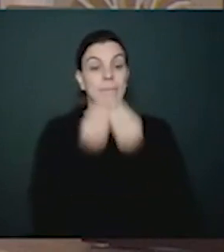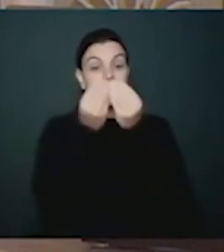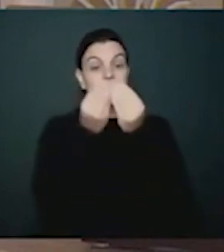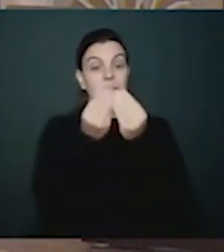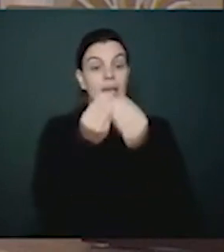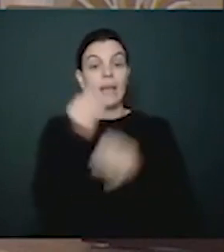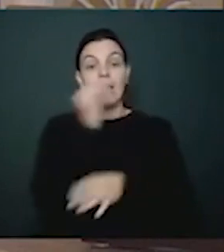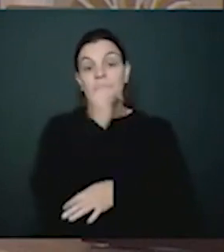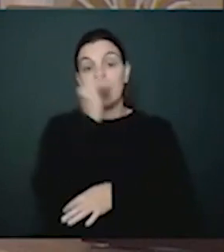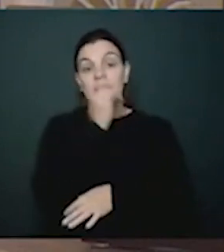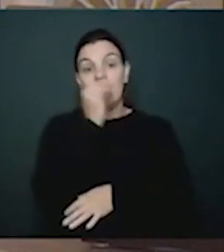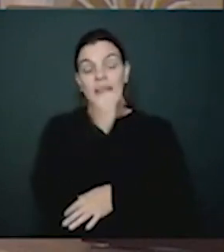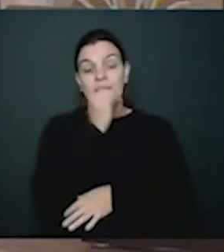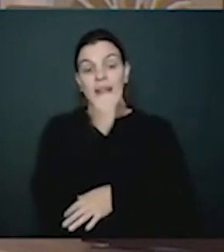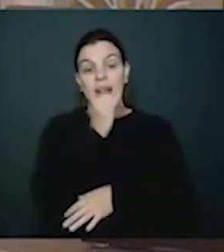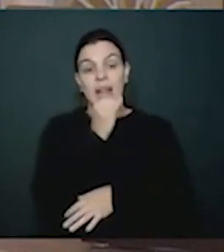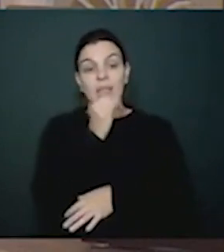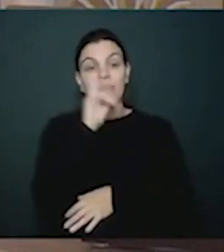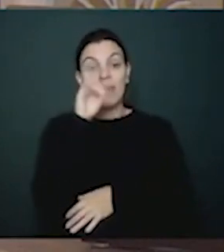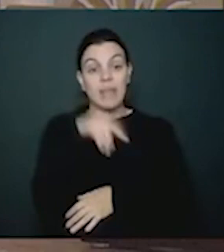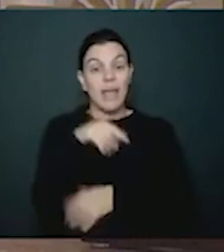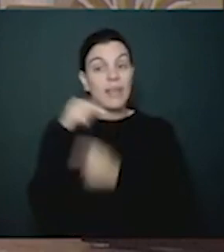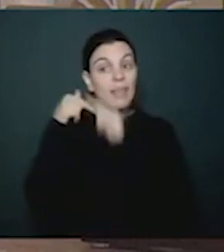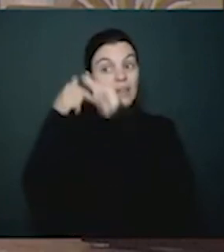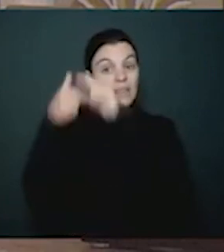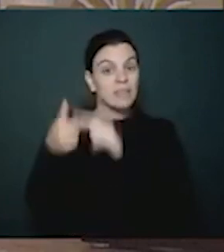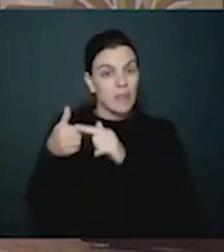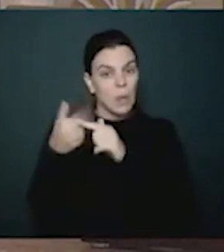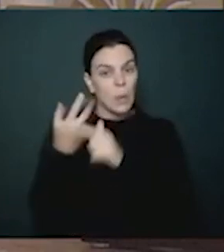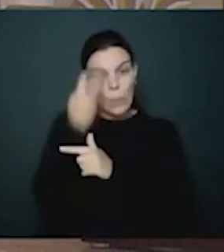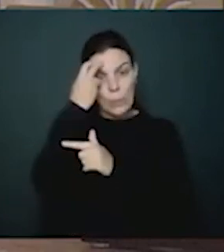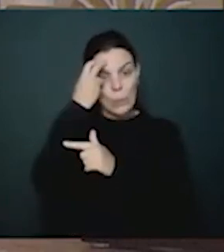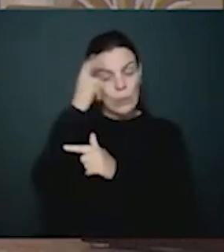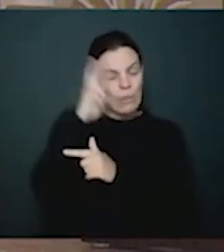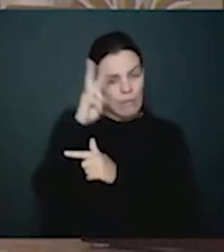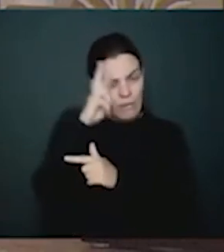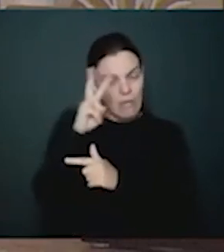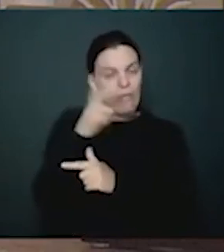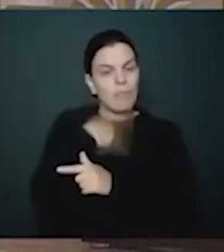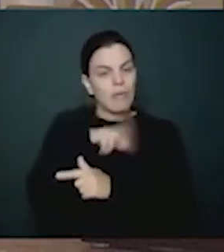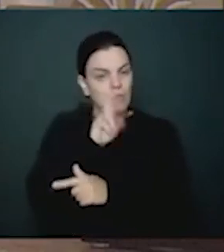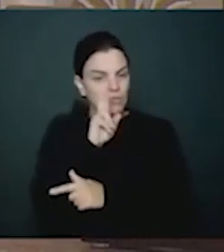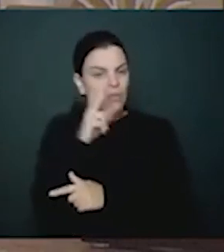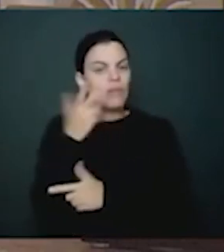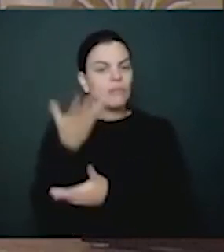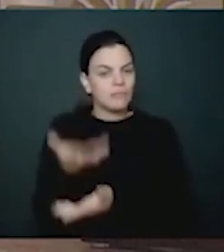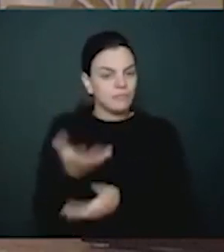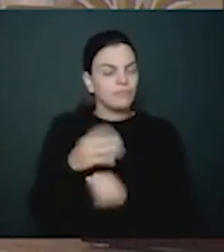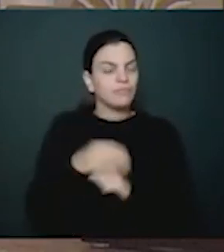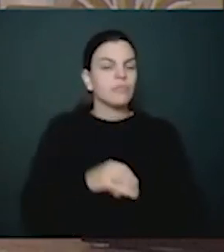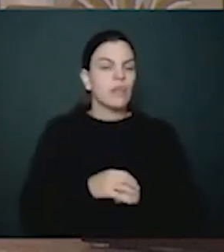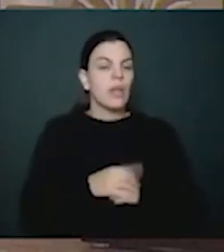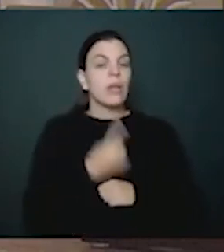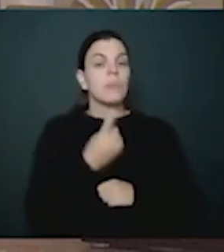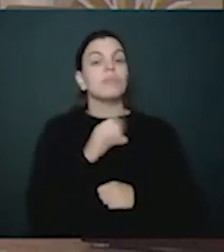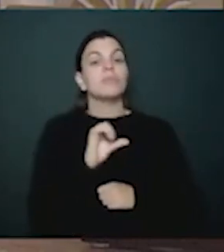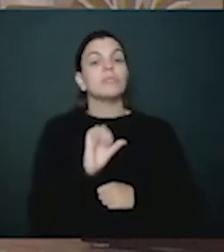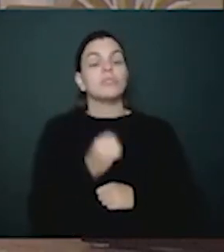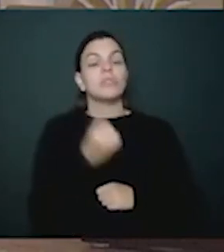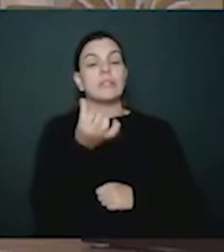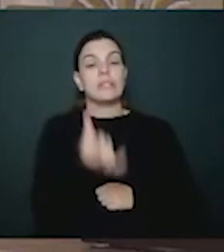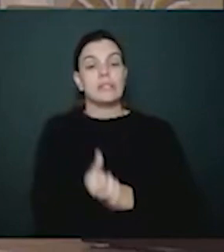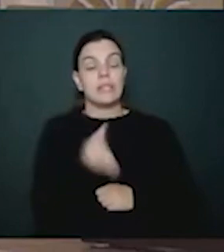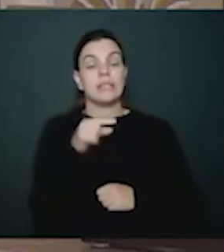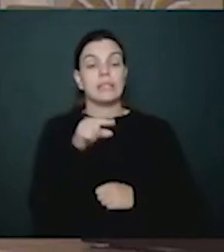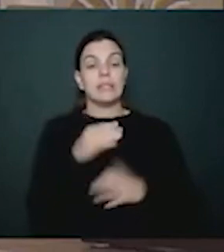cultura e também a religião. E, a partir de 1936, esse templo passou a